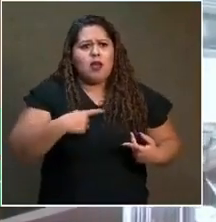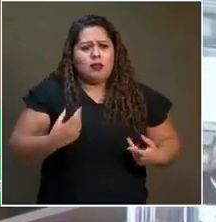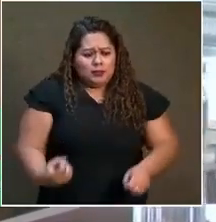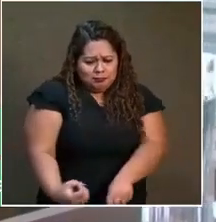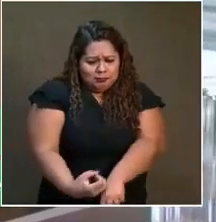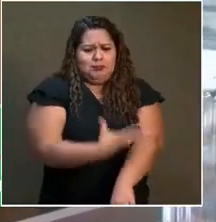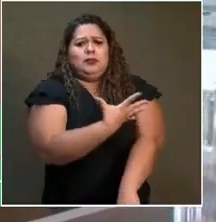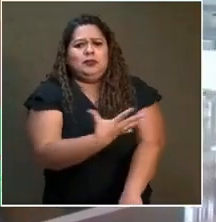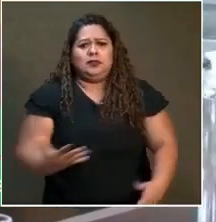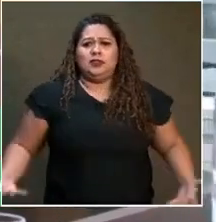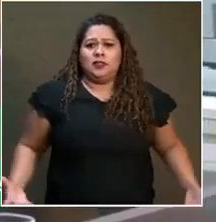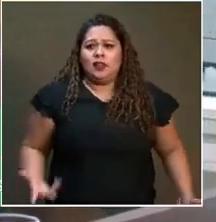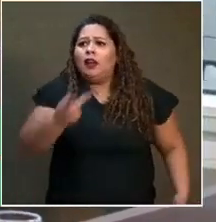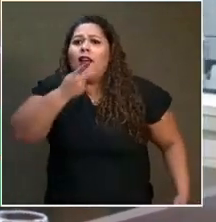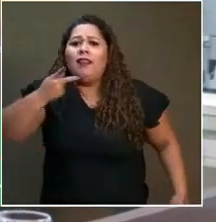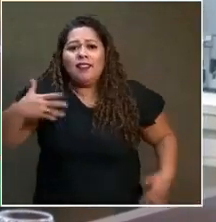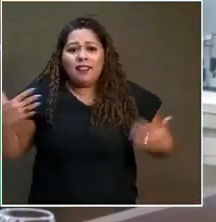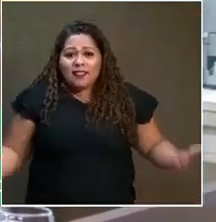também. E o Cássio?